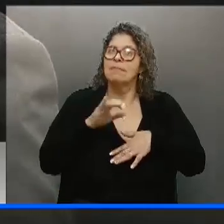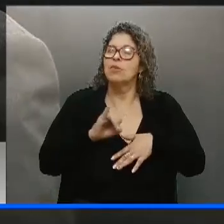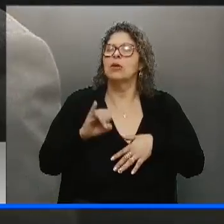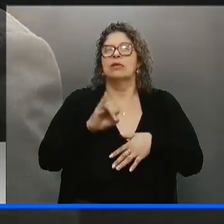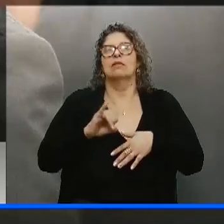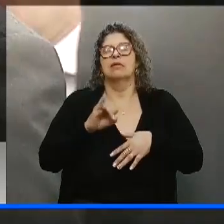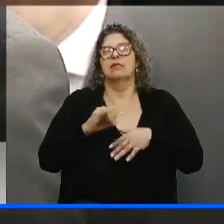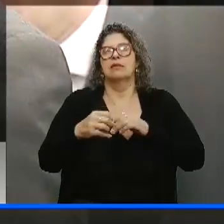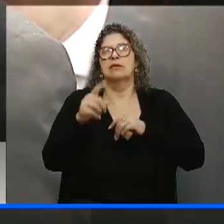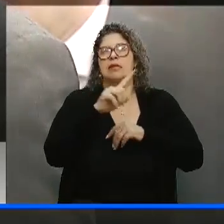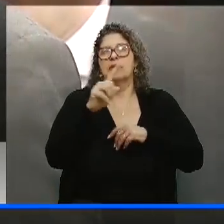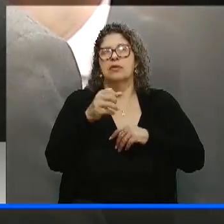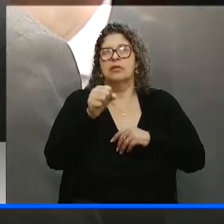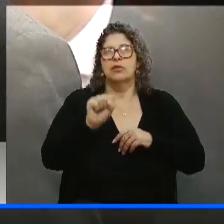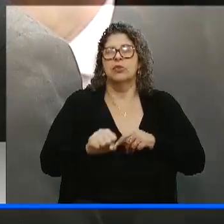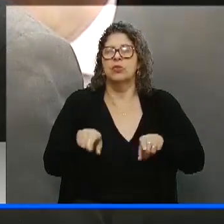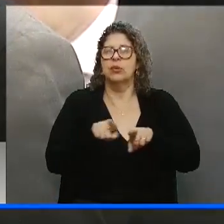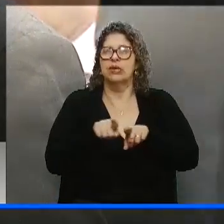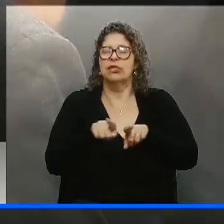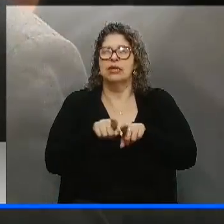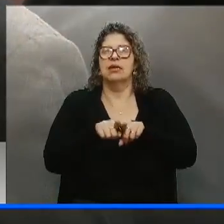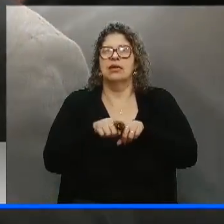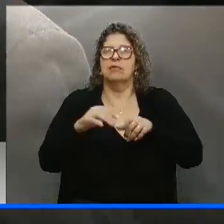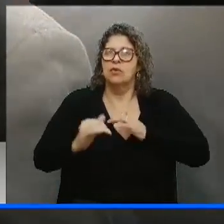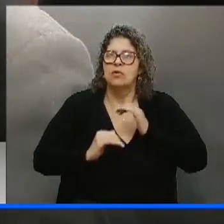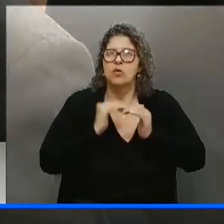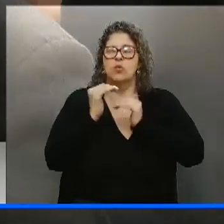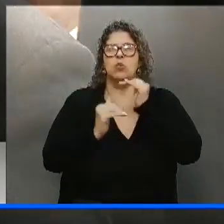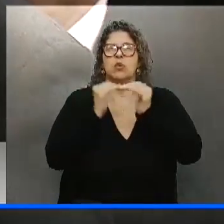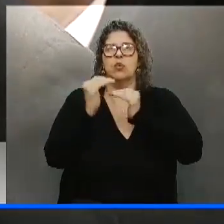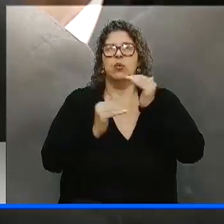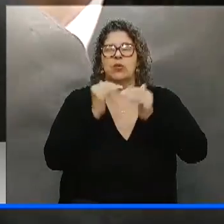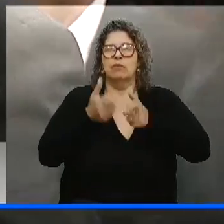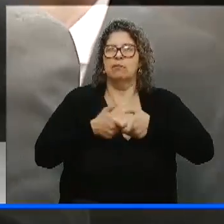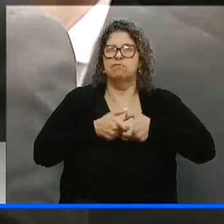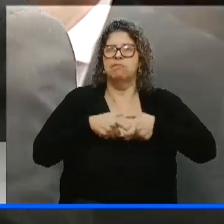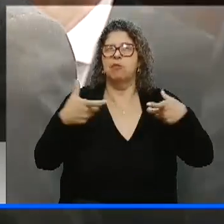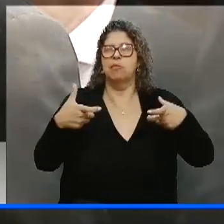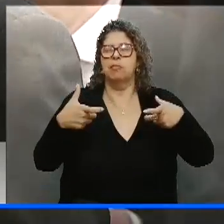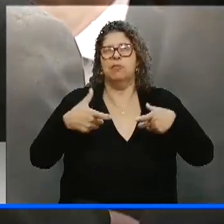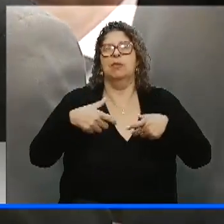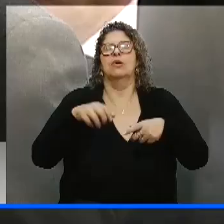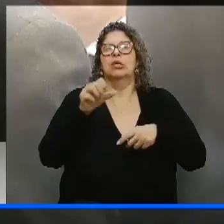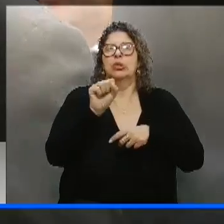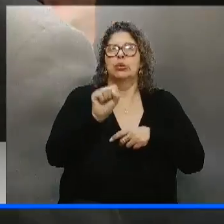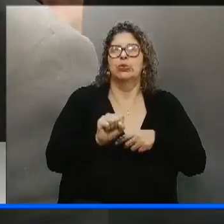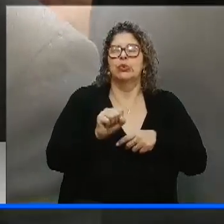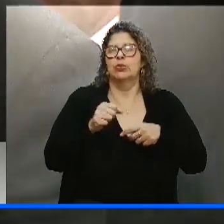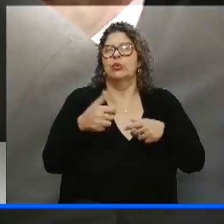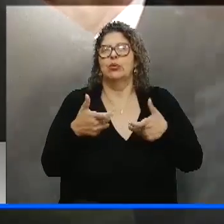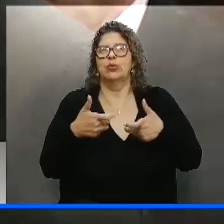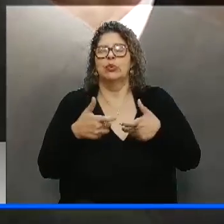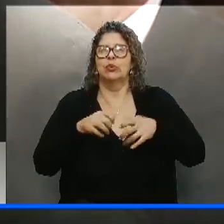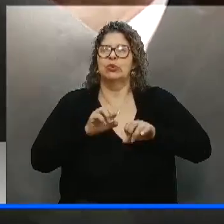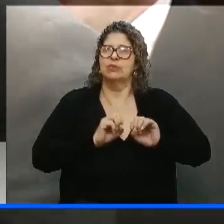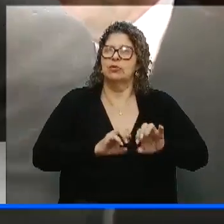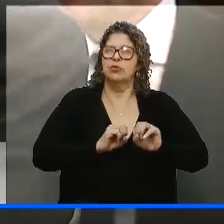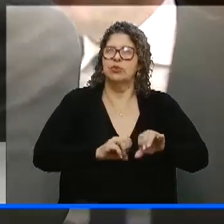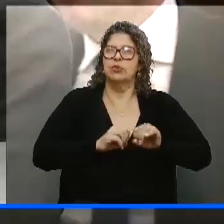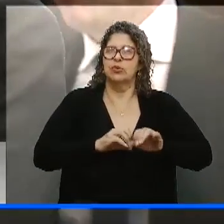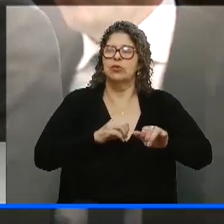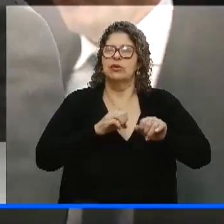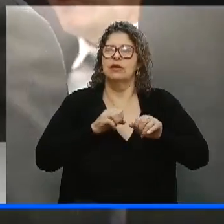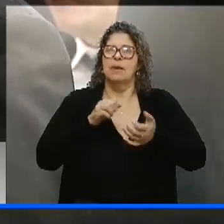para o nosso estado enfim para o crescimento do rio grande do sul no cenário brasileiro seja pelo aspecto da educação da